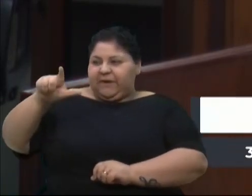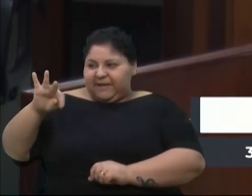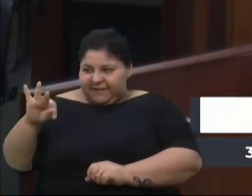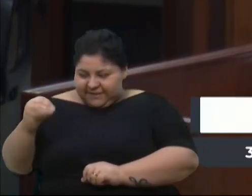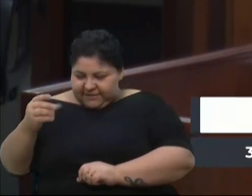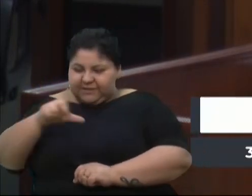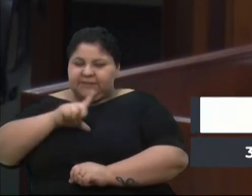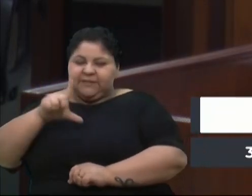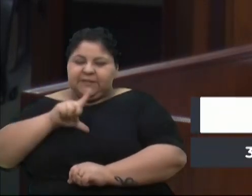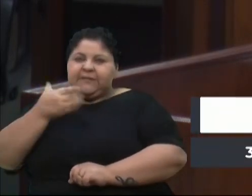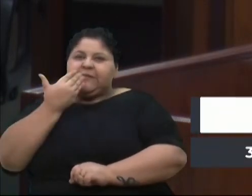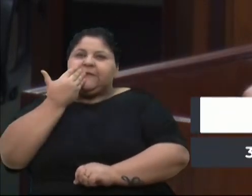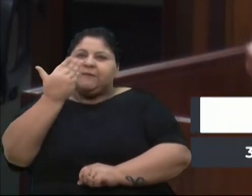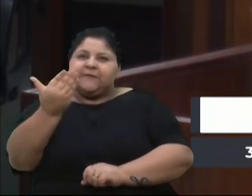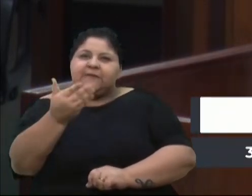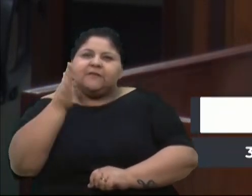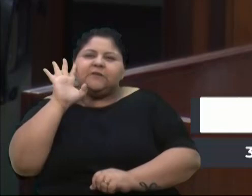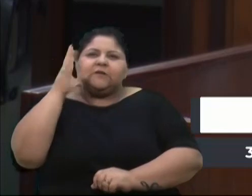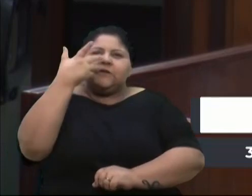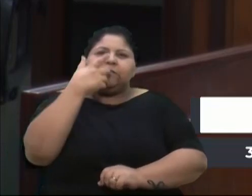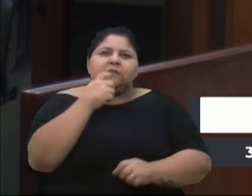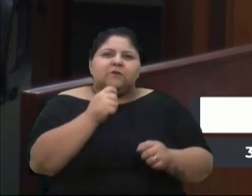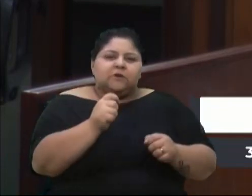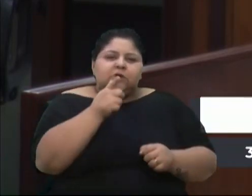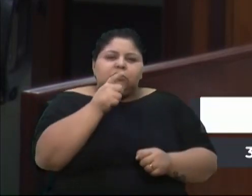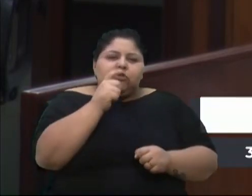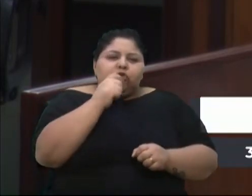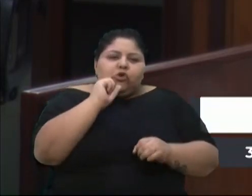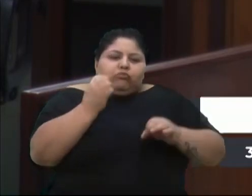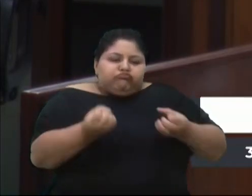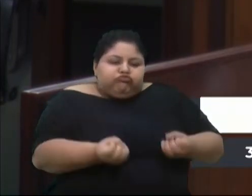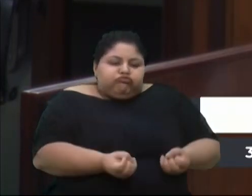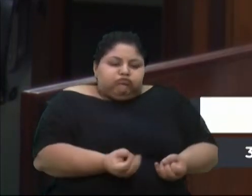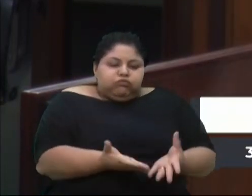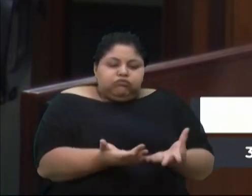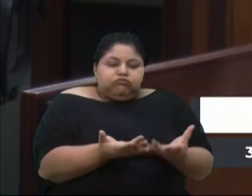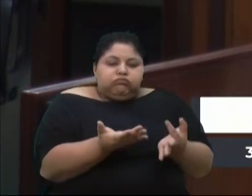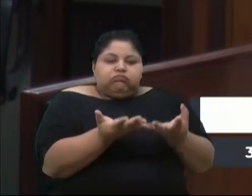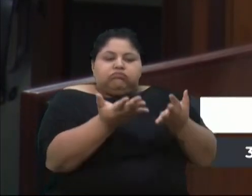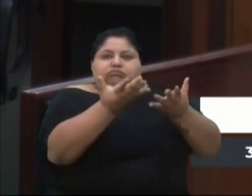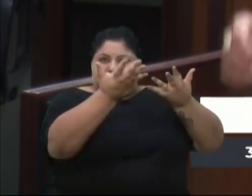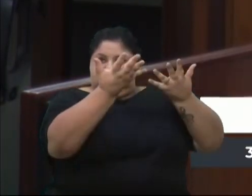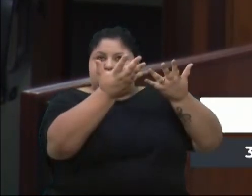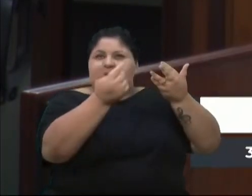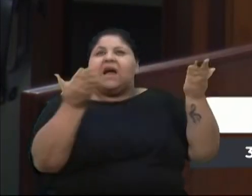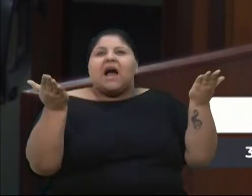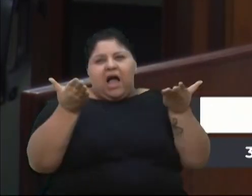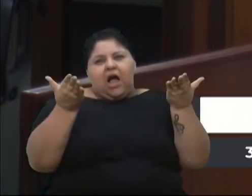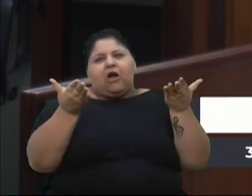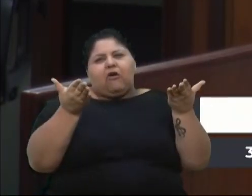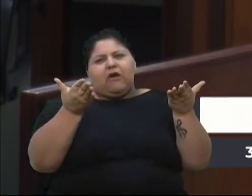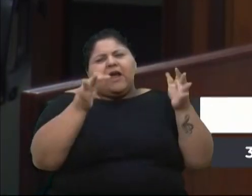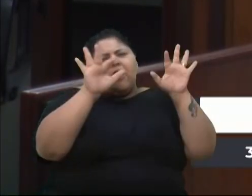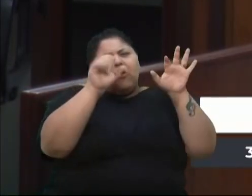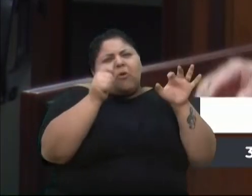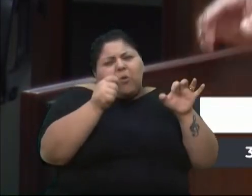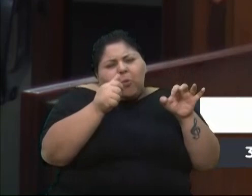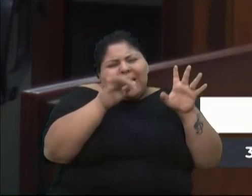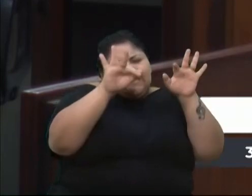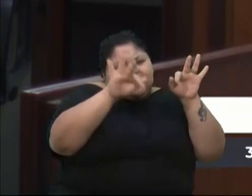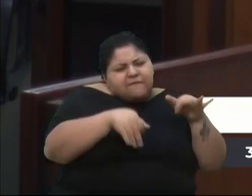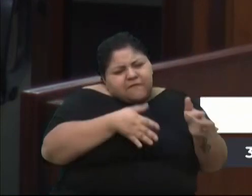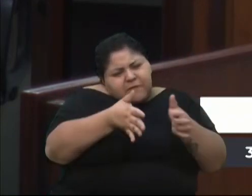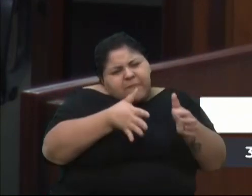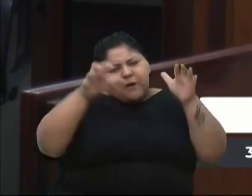uma solução sobre os alagamentos, que quando chove muito, agora estamos passando um período de chuvas,